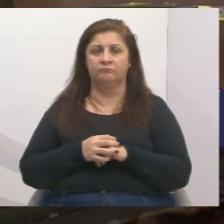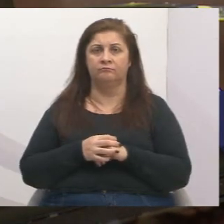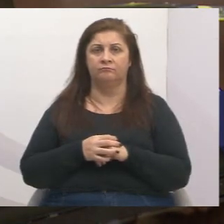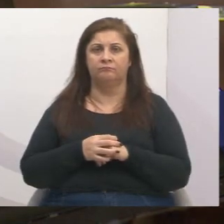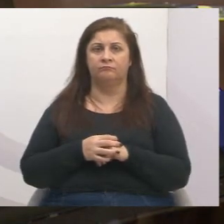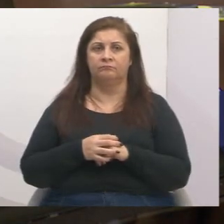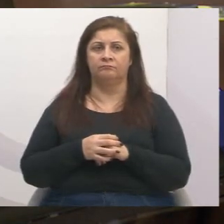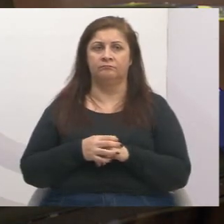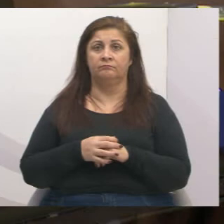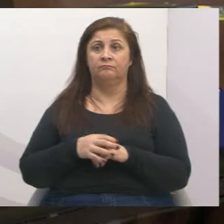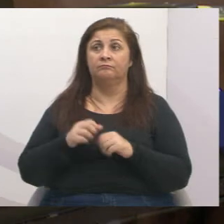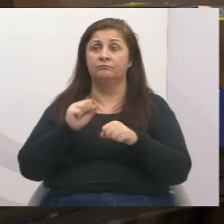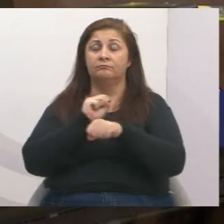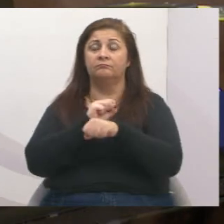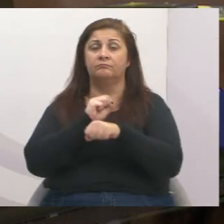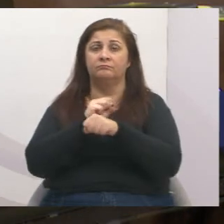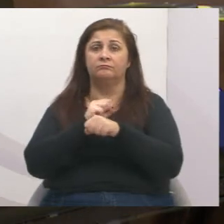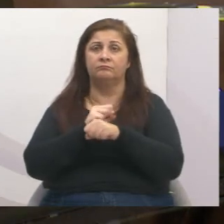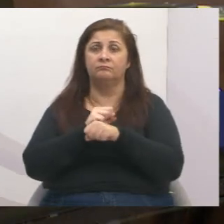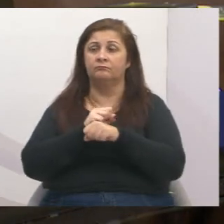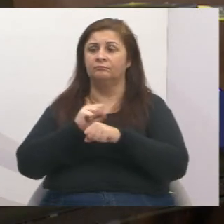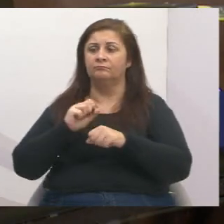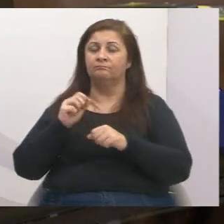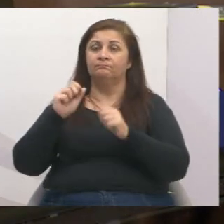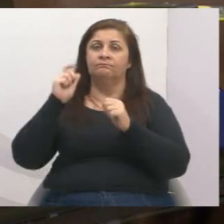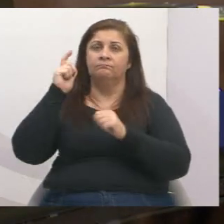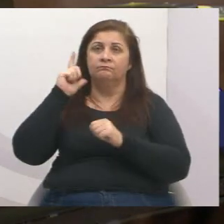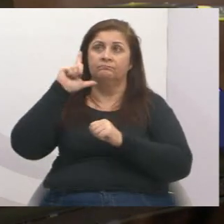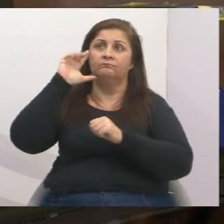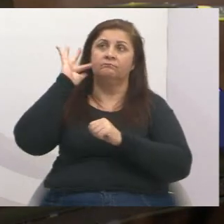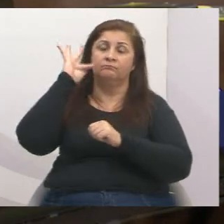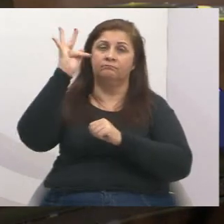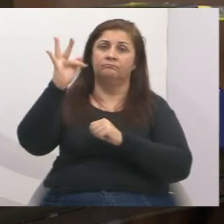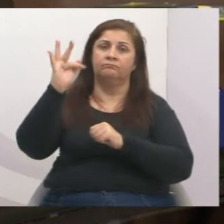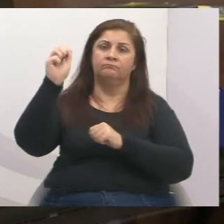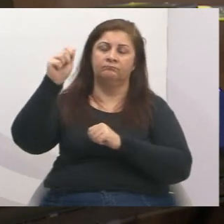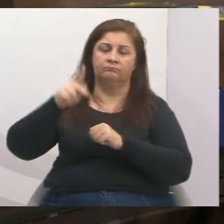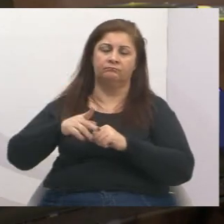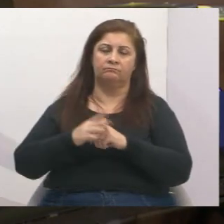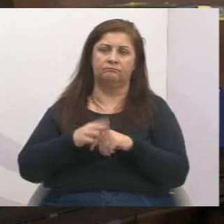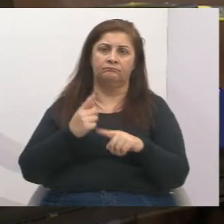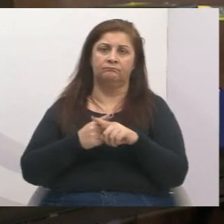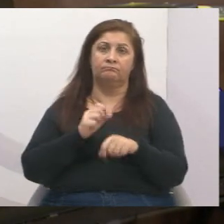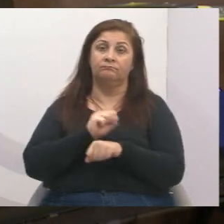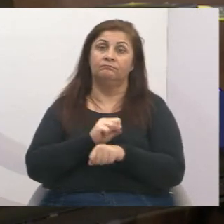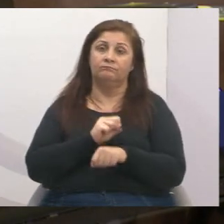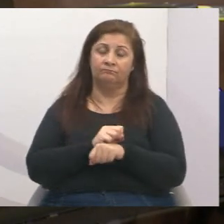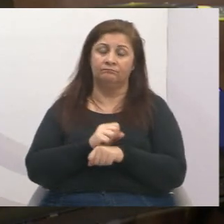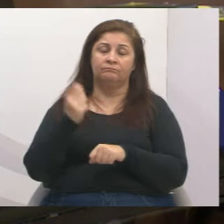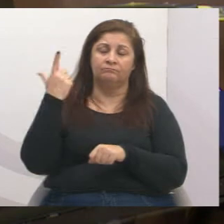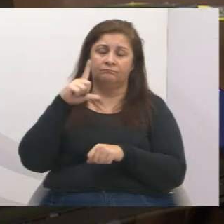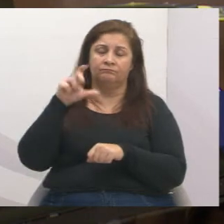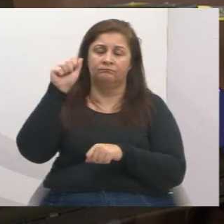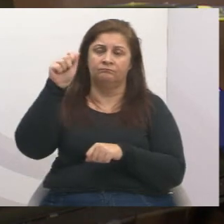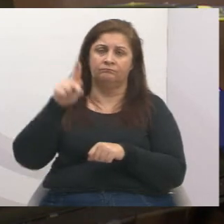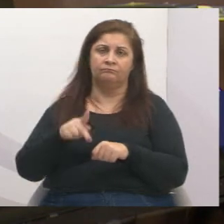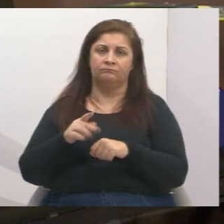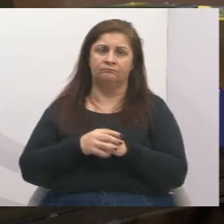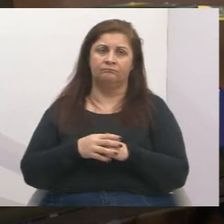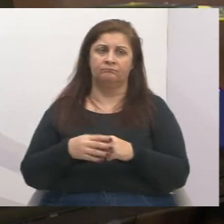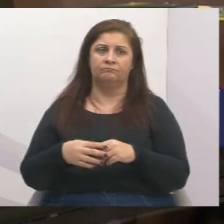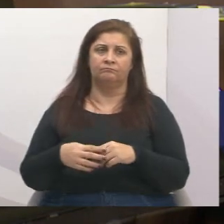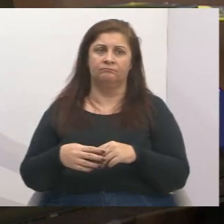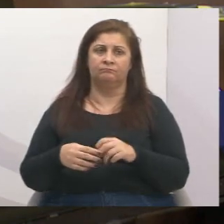vislumbrando chegar nessa hora sagrada, porque a gente espera aposentar nesse país. Então, é uma hora